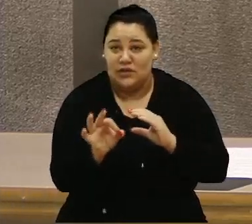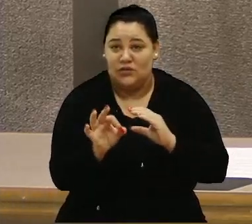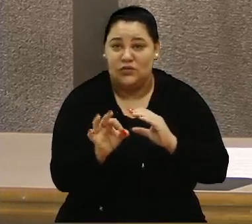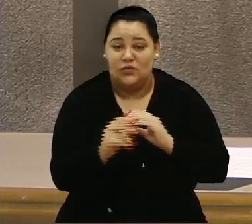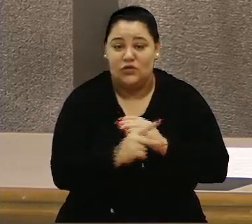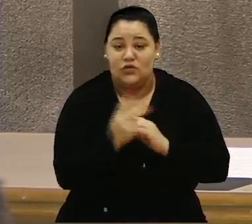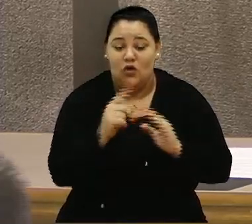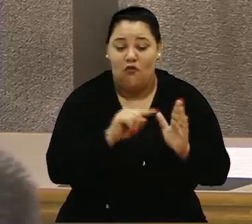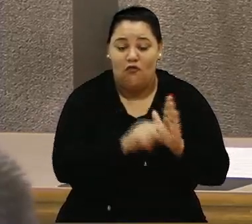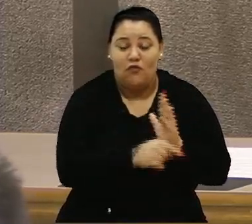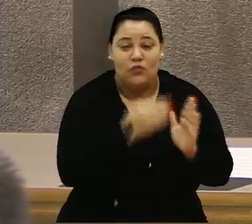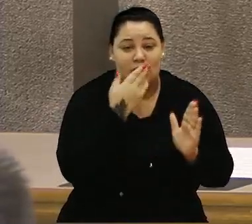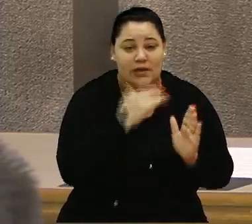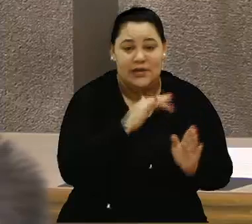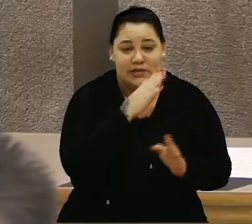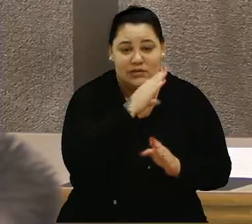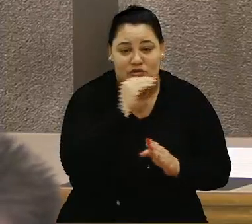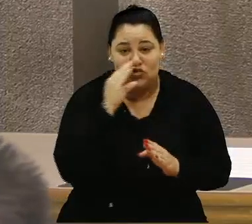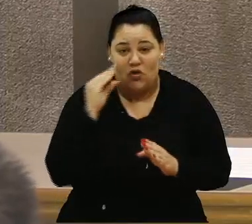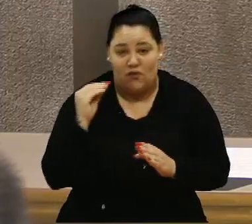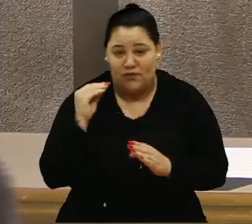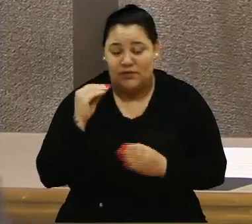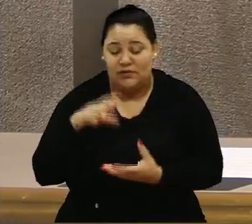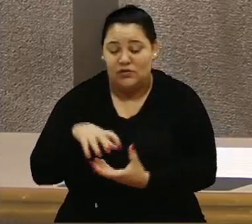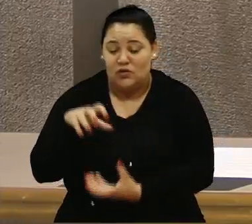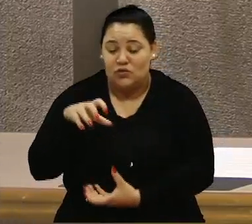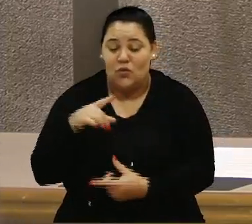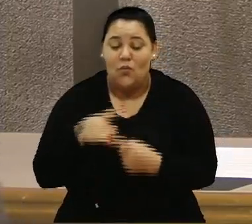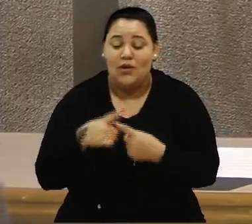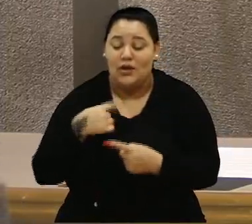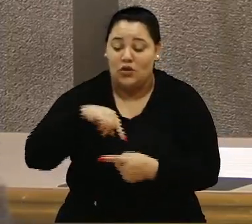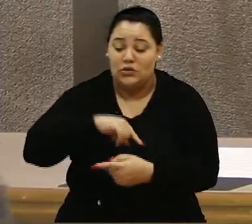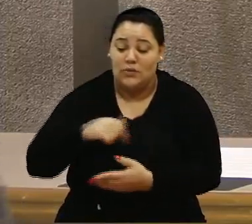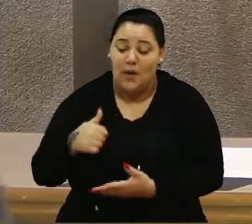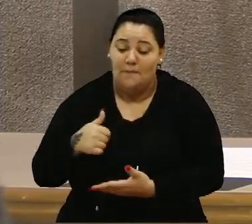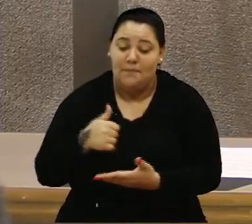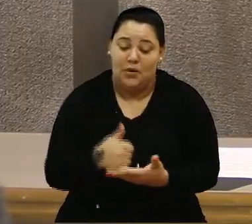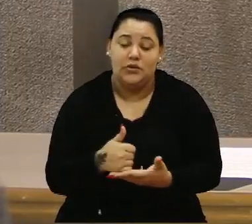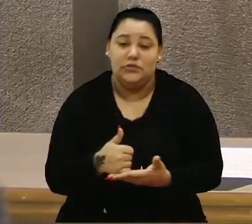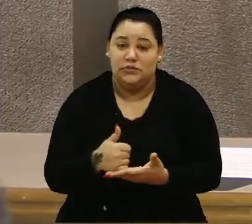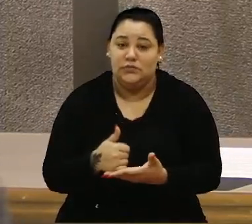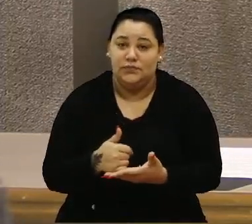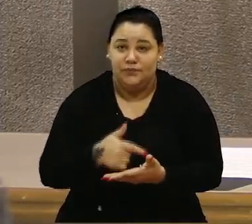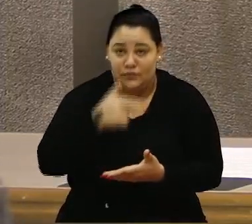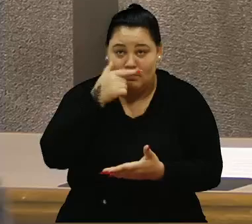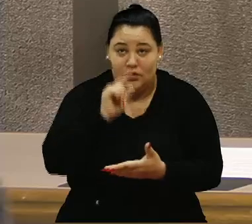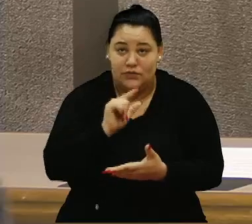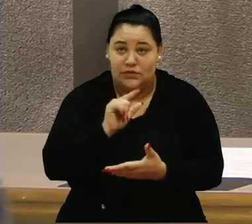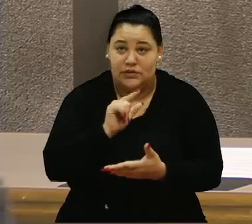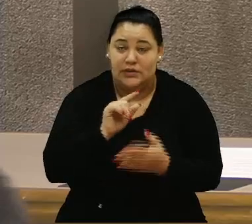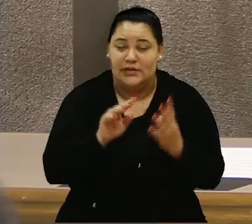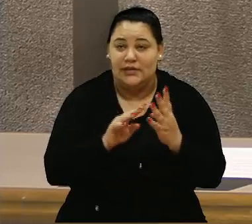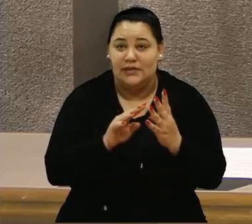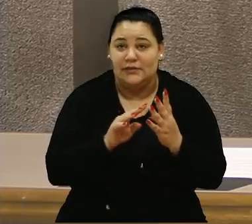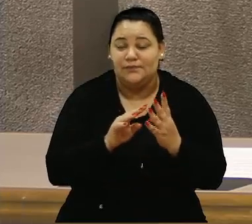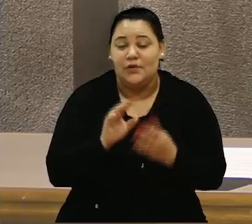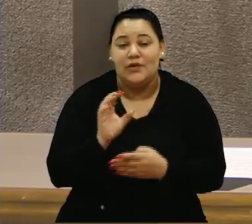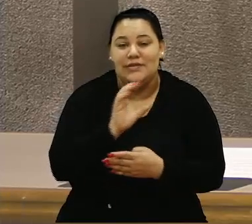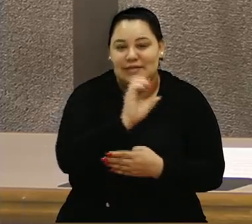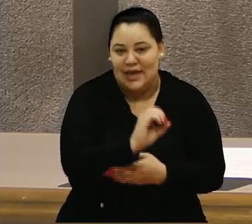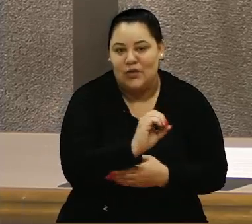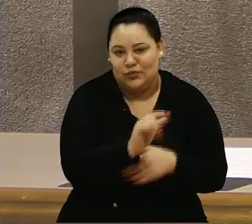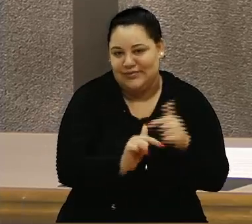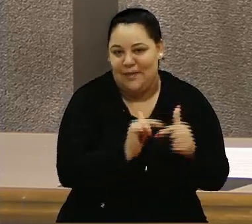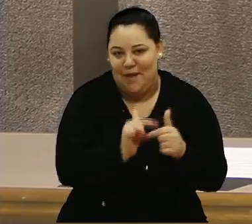fundos, criança, adolescente e idosos, porque a gente está contribuindo para que esses números cheguem ao zero, que é o nosso desejo